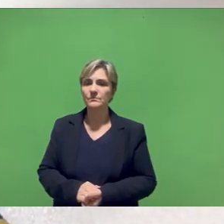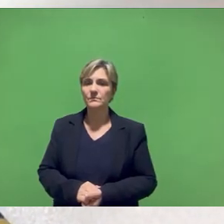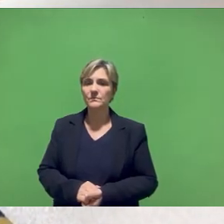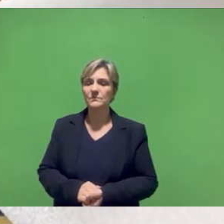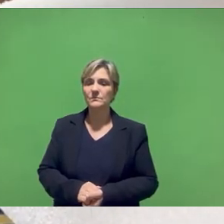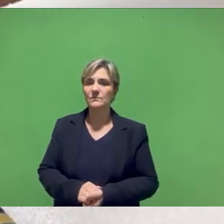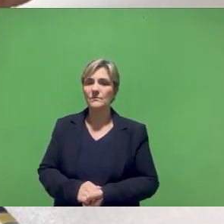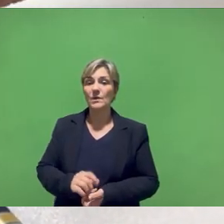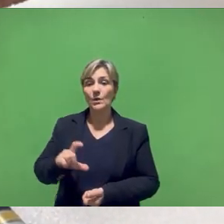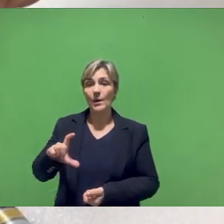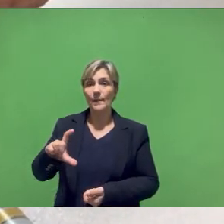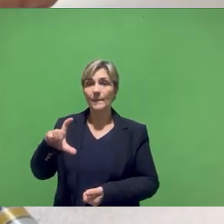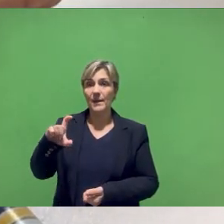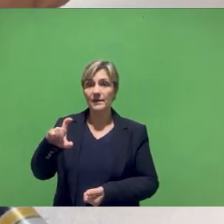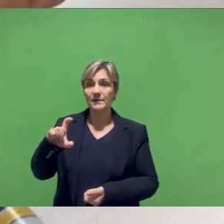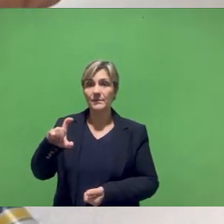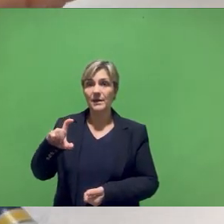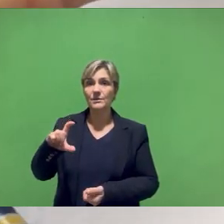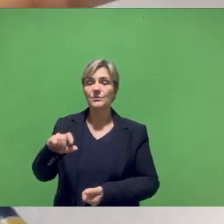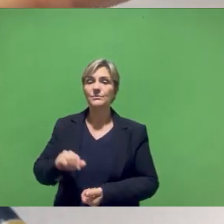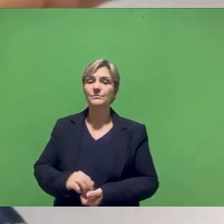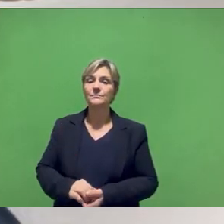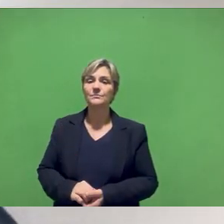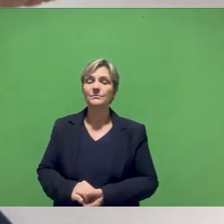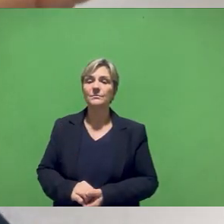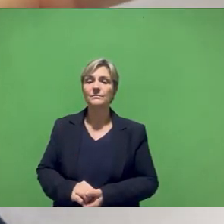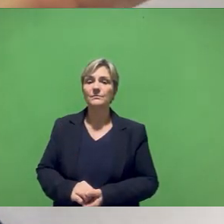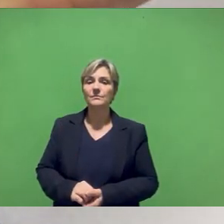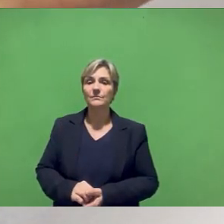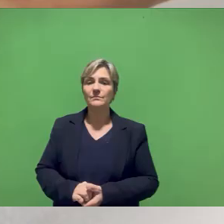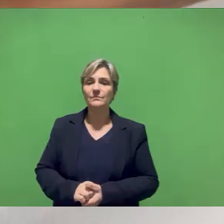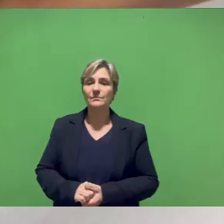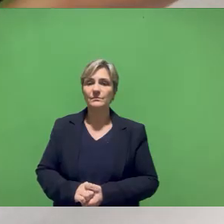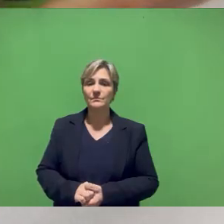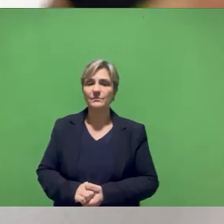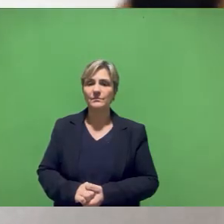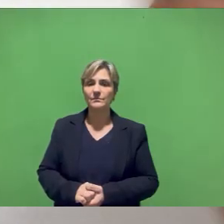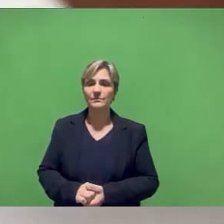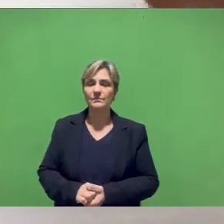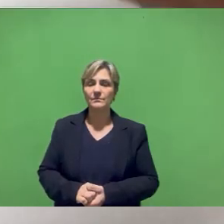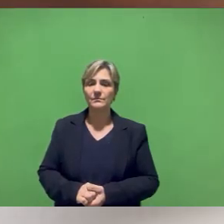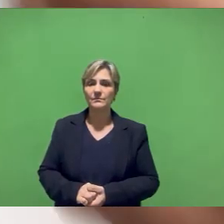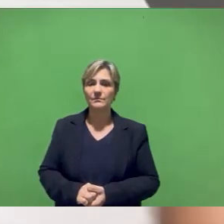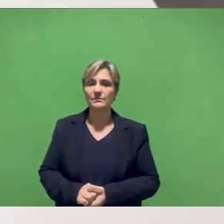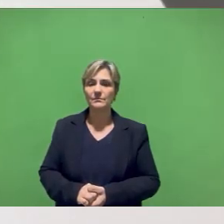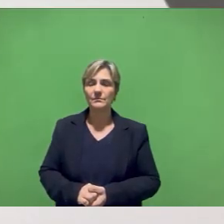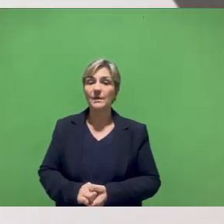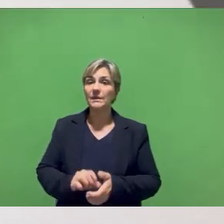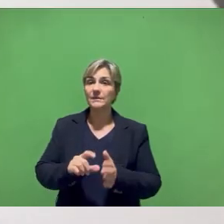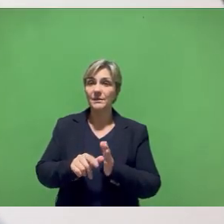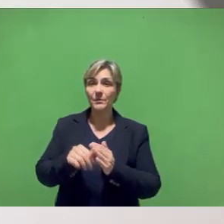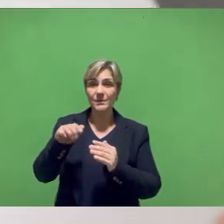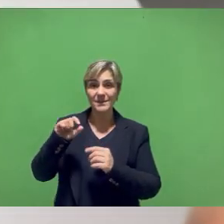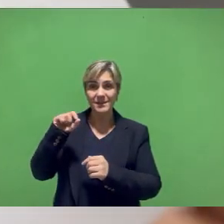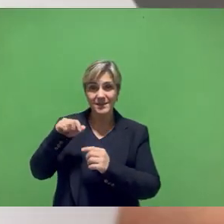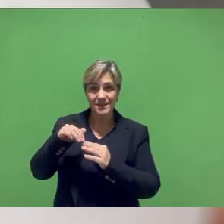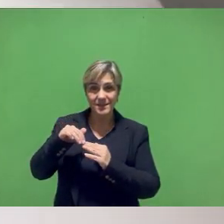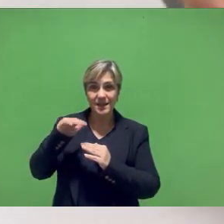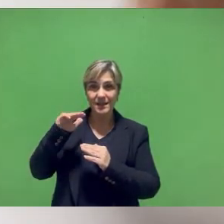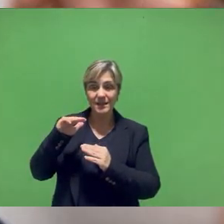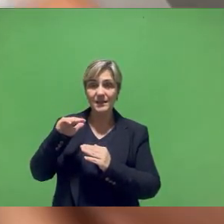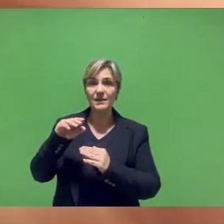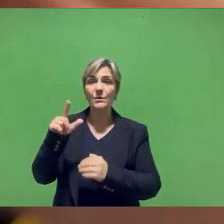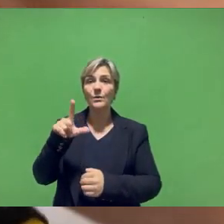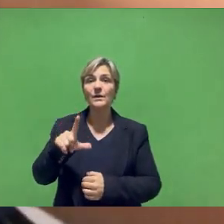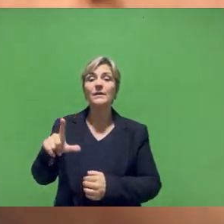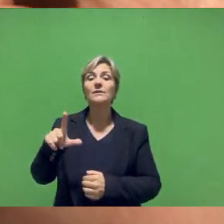No que eu aperto ali embaixo, né, no botãozinho verde, sai o líquido ali, estão vendo? Então, é isso.